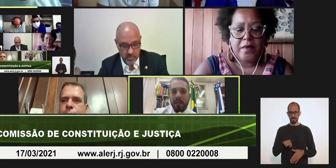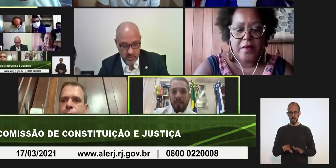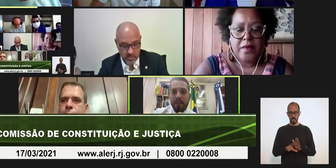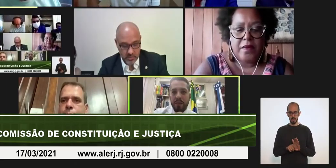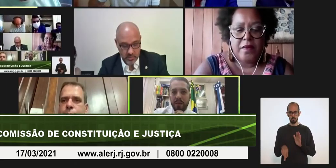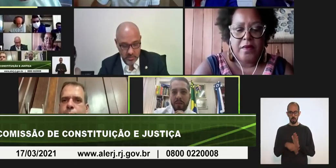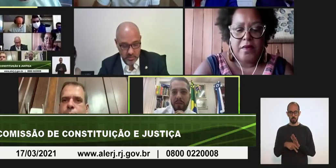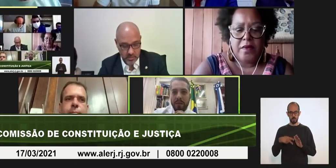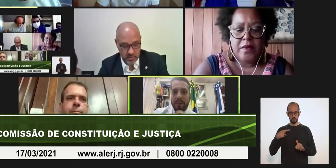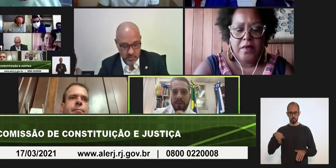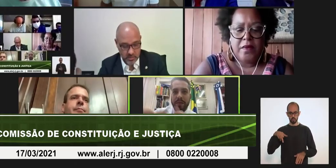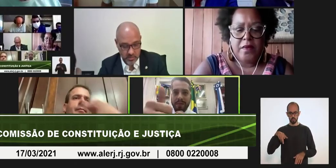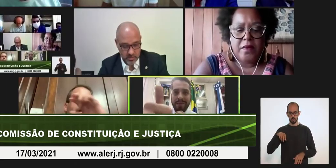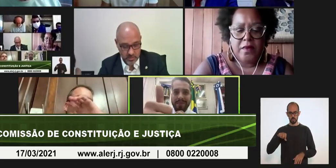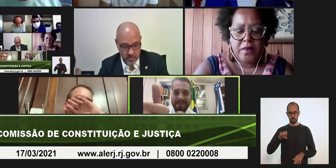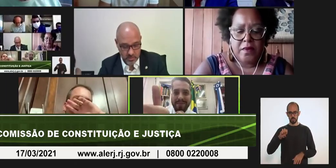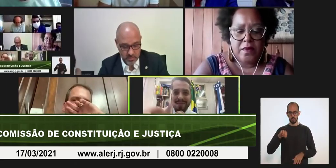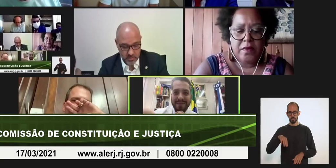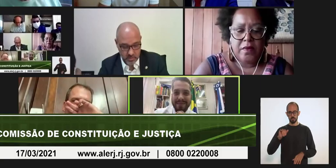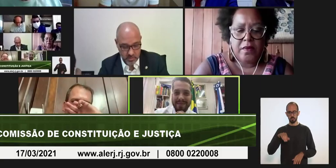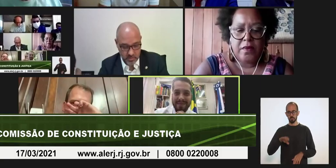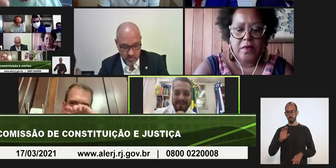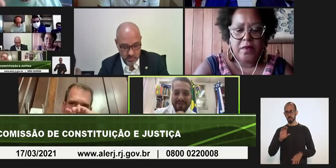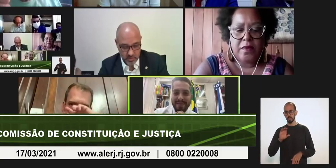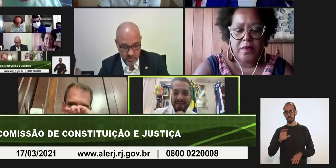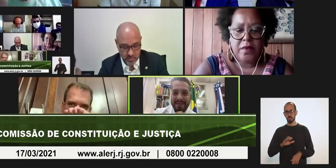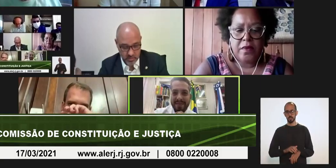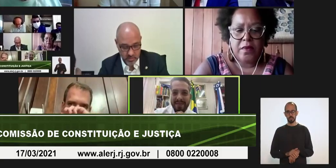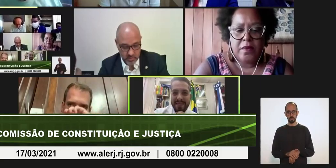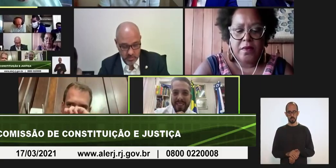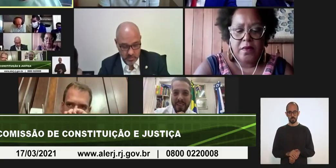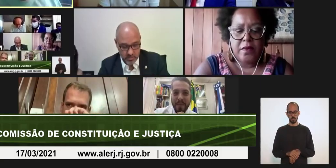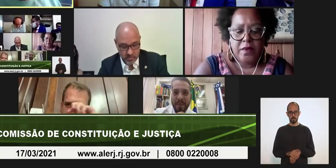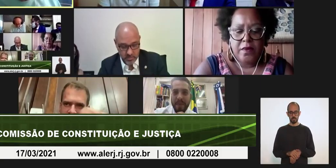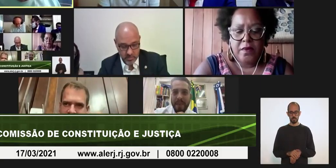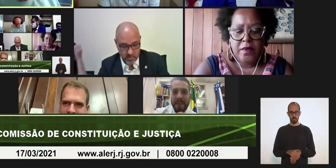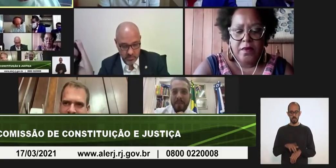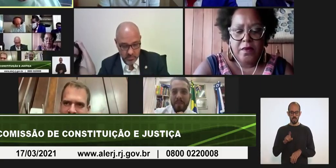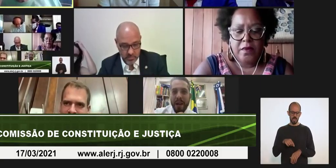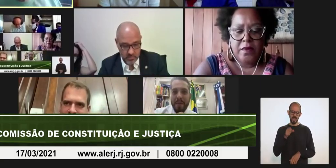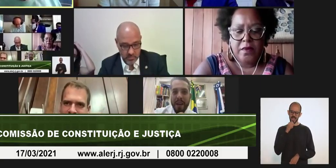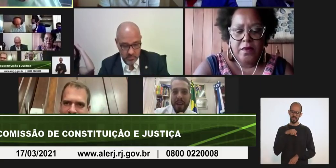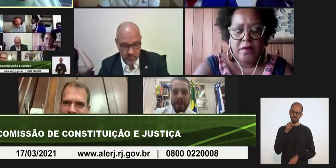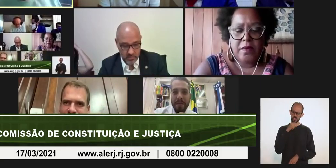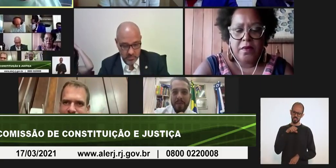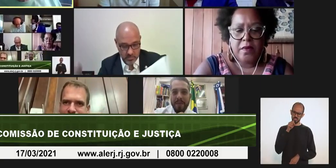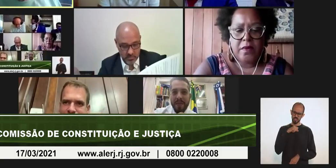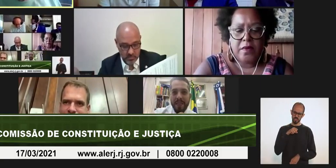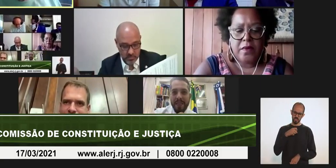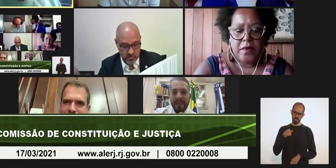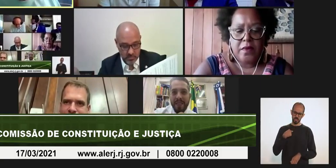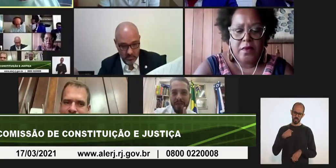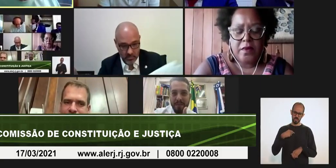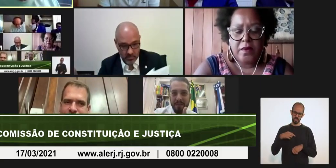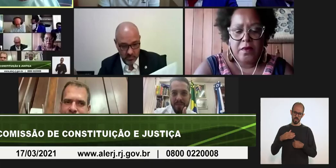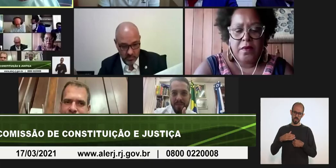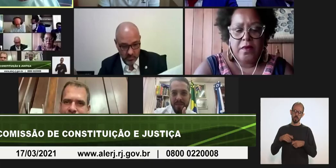Legalidade. Pela legalidade, deputado Bacelar, está mais com Luiz Paulo emendas, modificando a lei número tal.